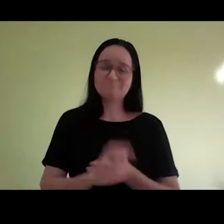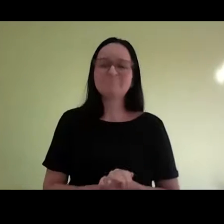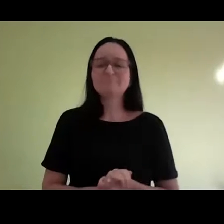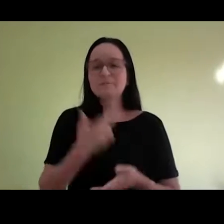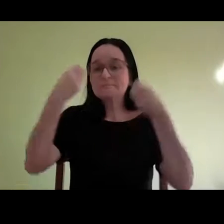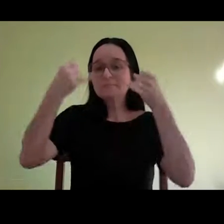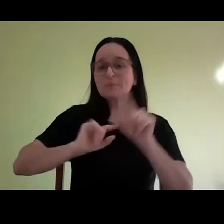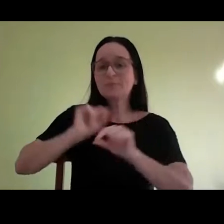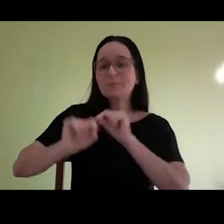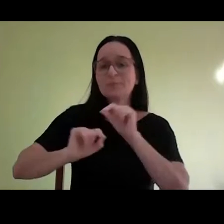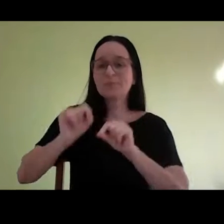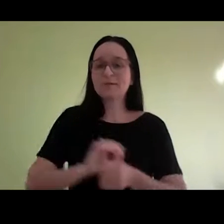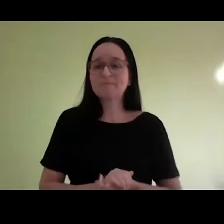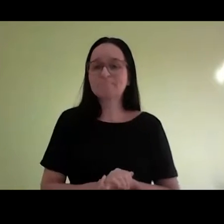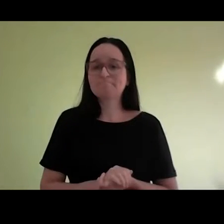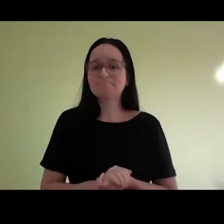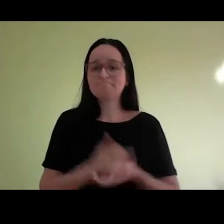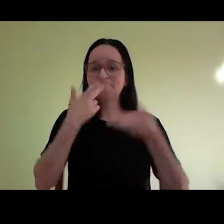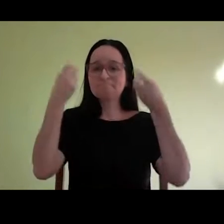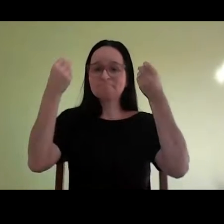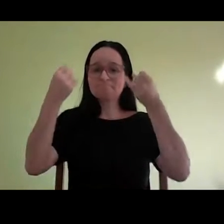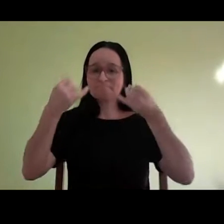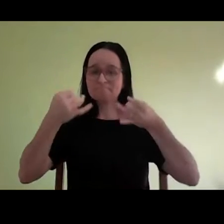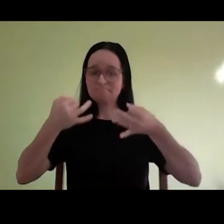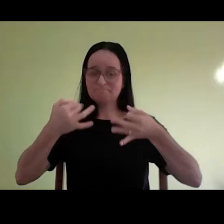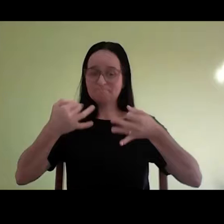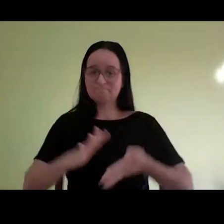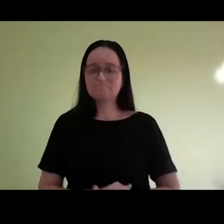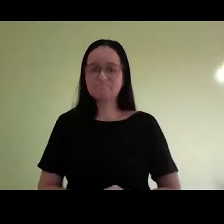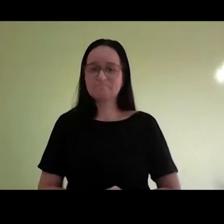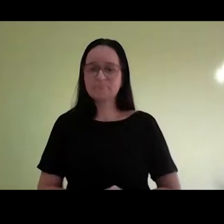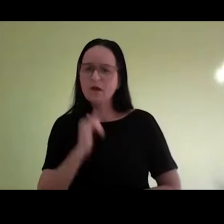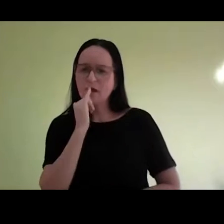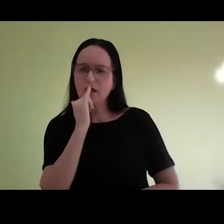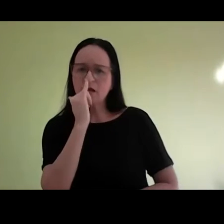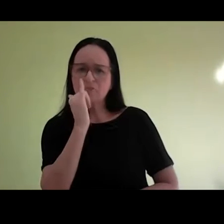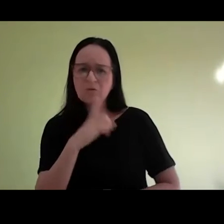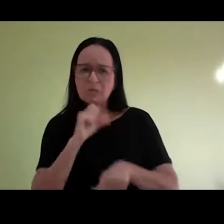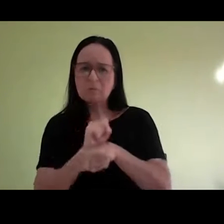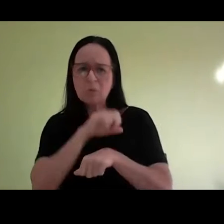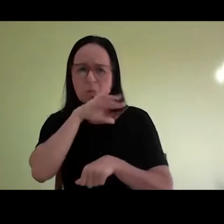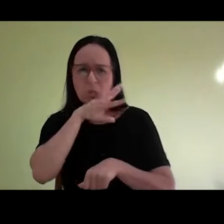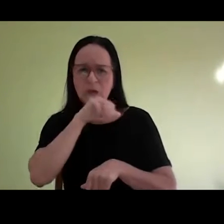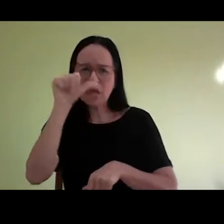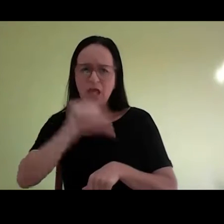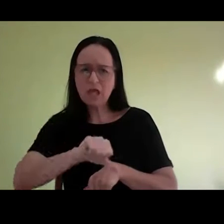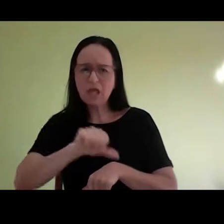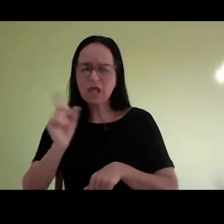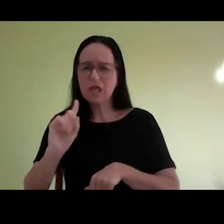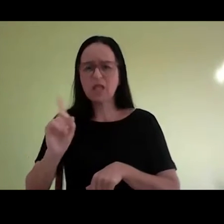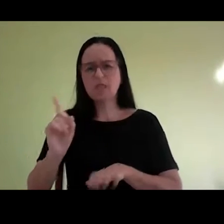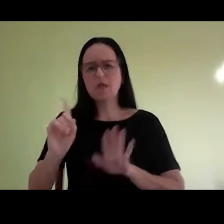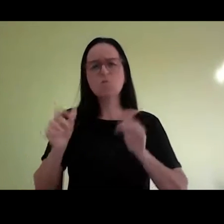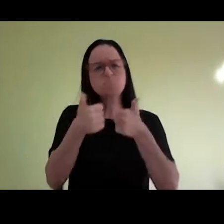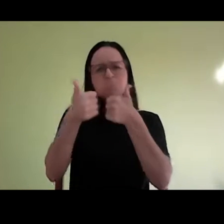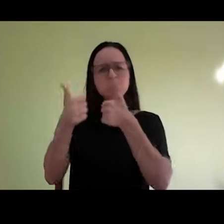contar quem eu sou, deixa eu... Ah, está travando? Está todo mundo com problema? Não? Não, Adri, está